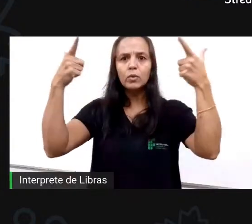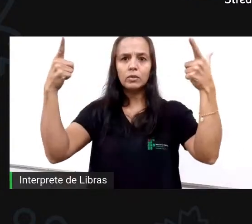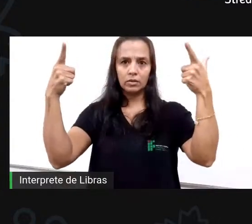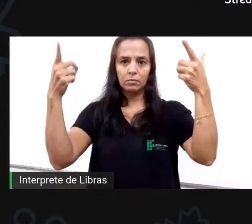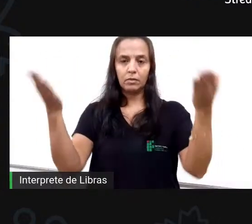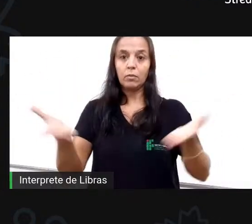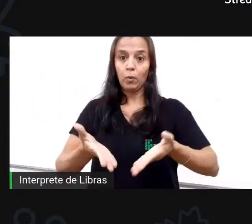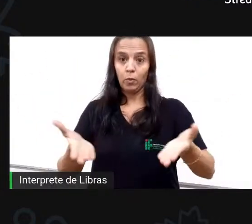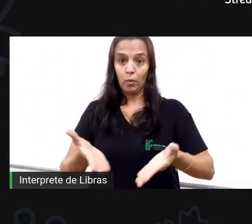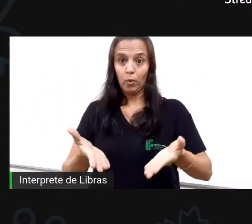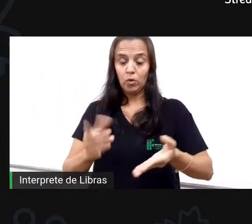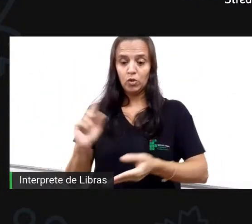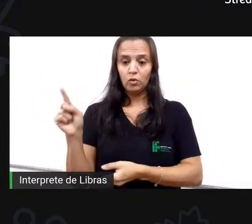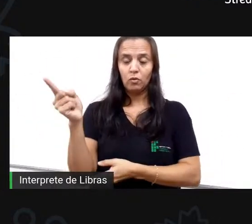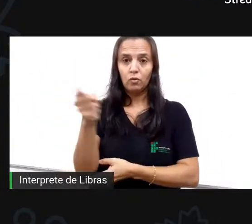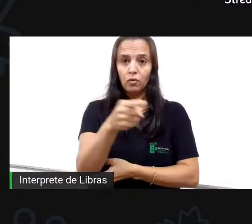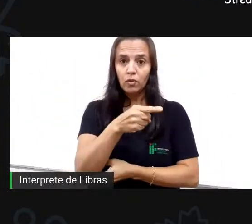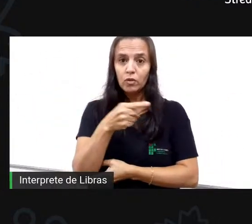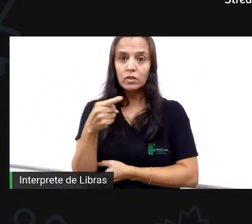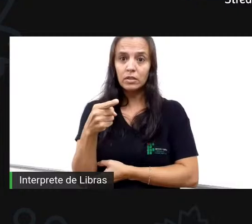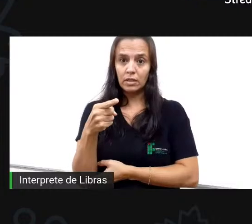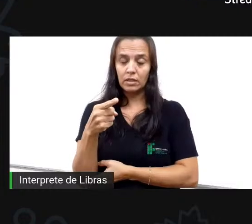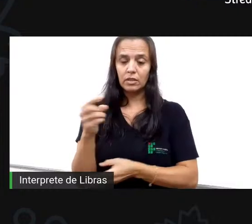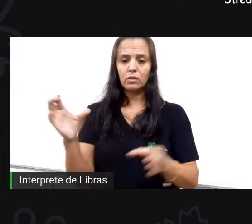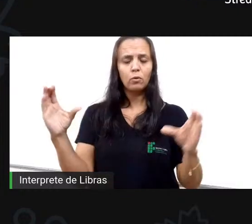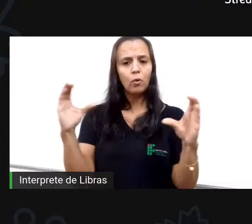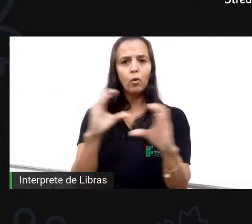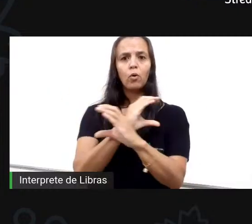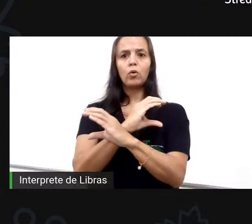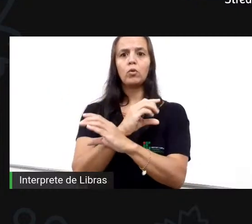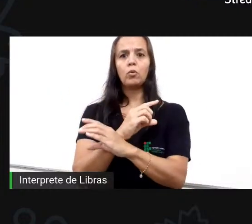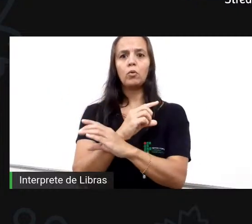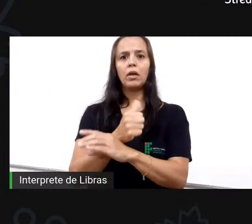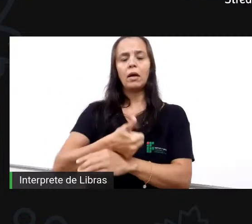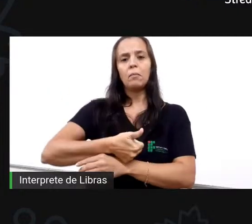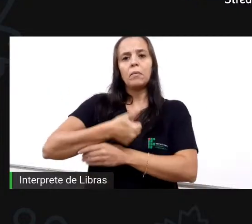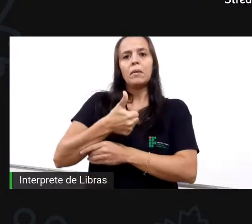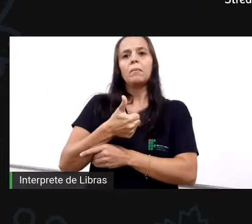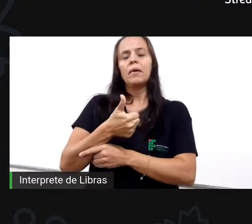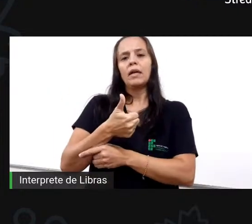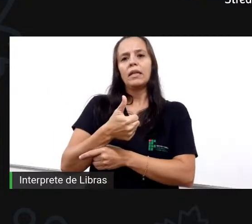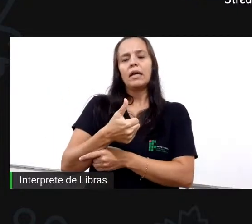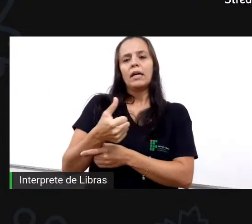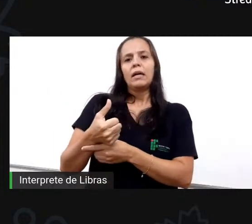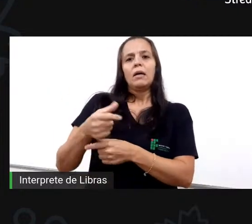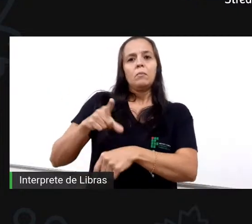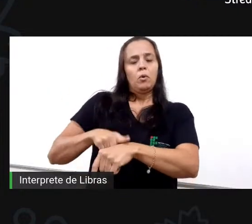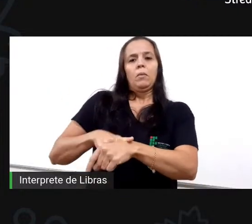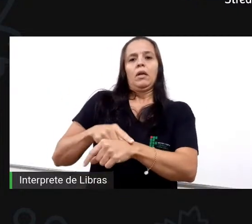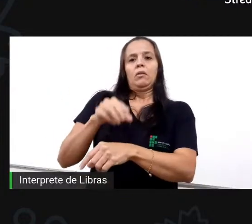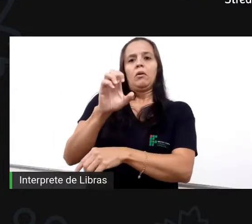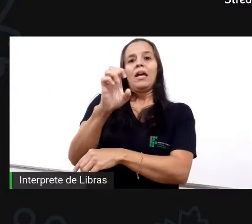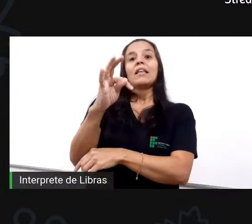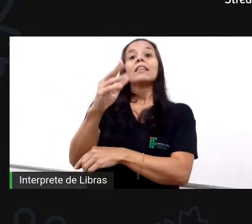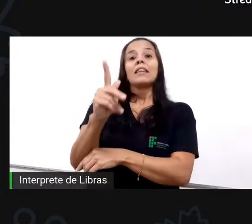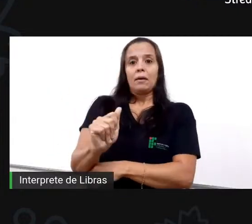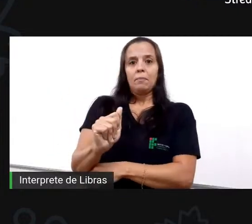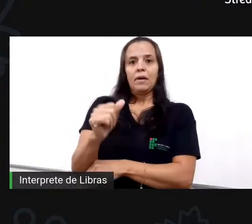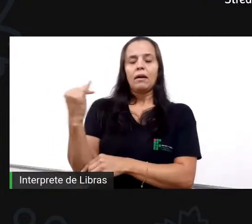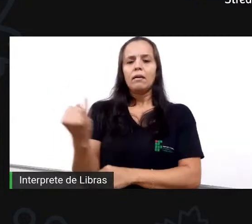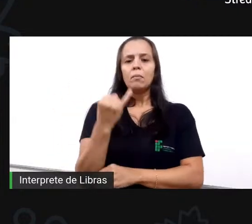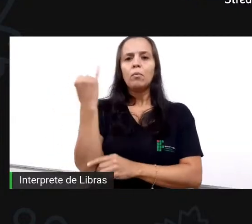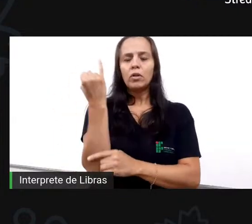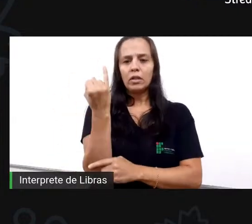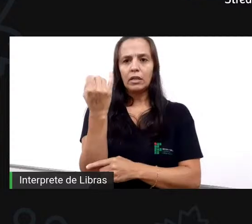hoje, vocês finalizam uma das etapas percorridas e, portanto, são técnicos